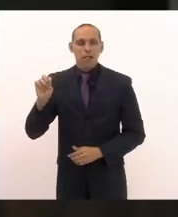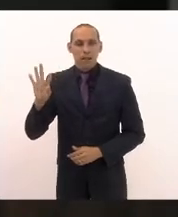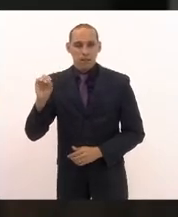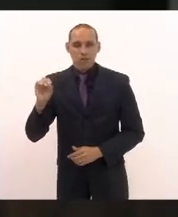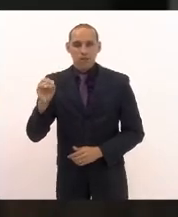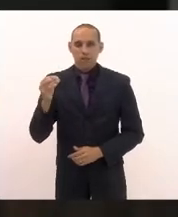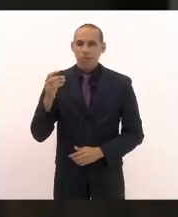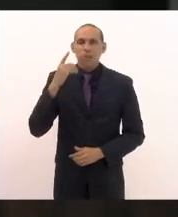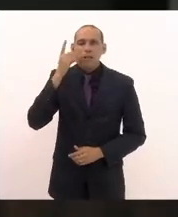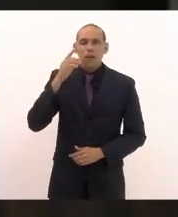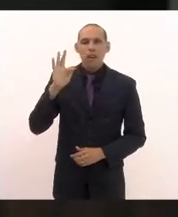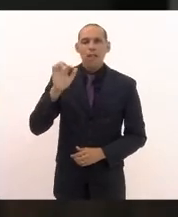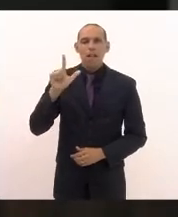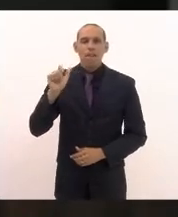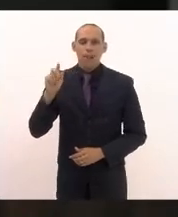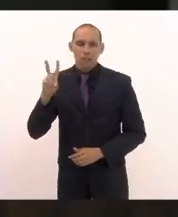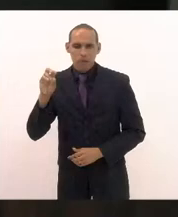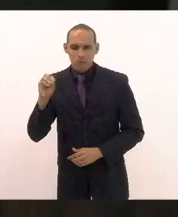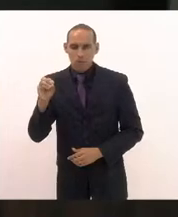Flávio.